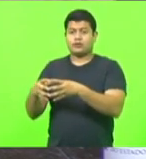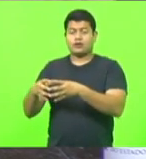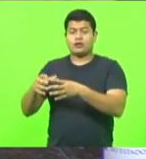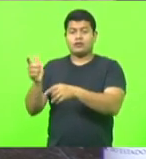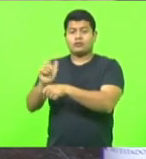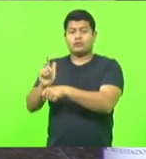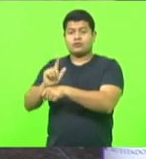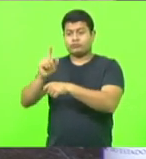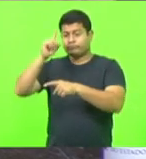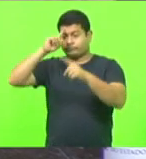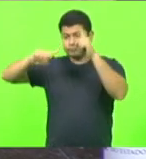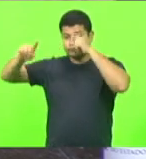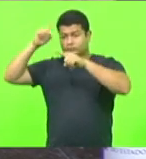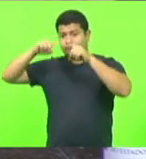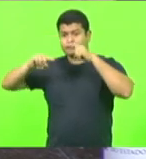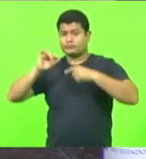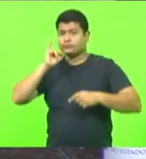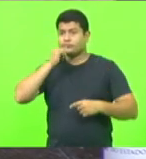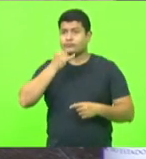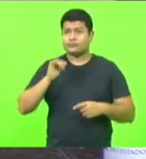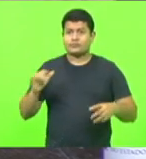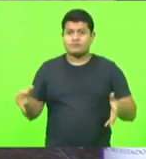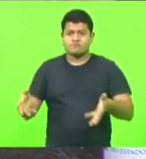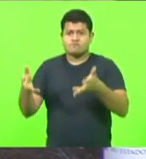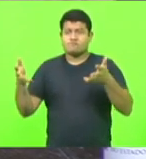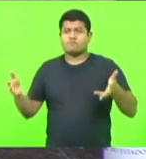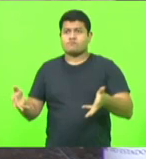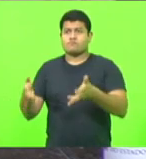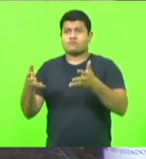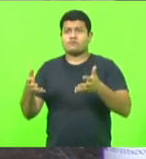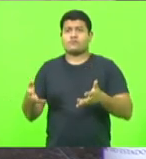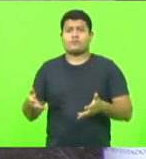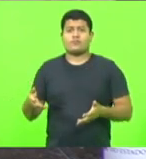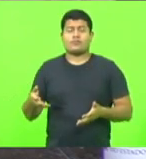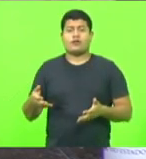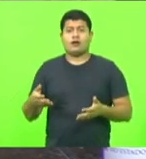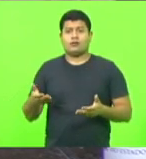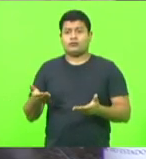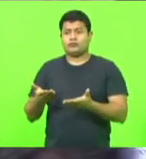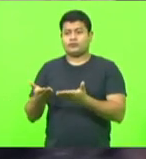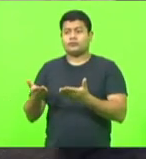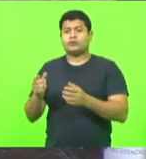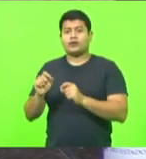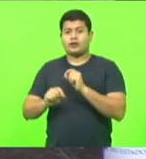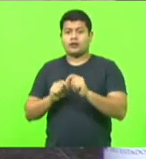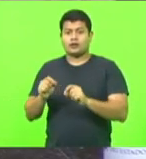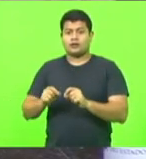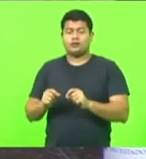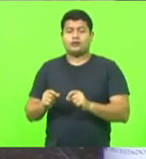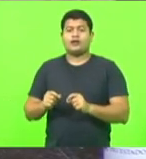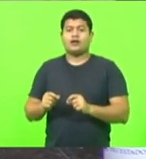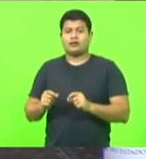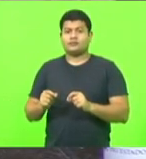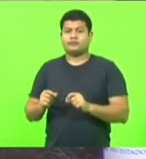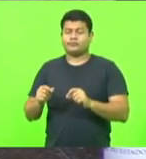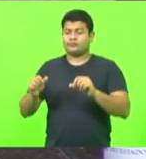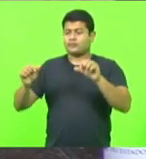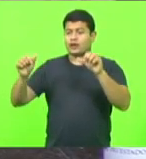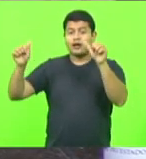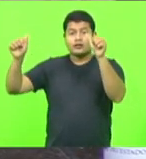estão, infelizmente, ajudando a jogar o nome dessas instituições para baixo,